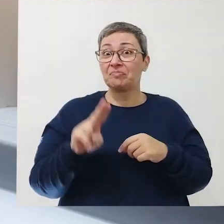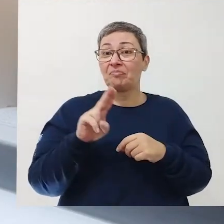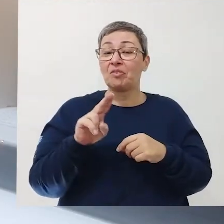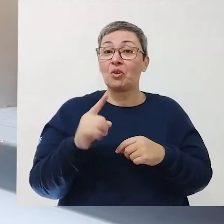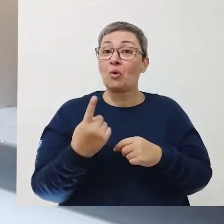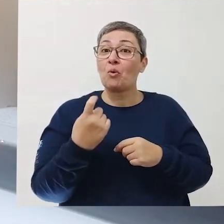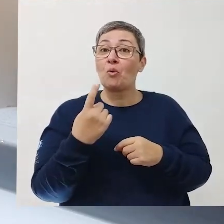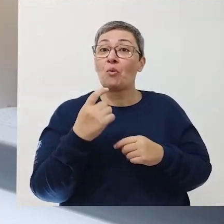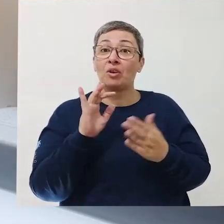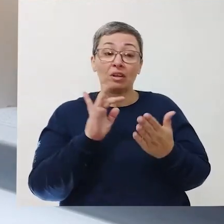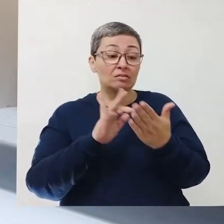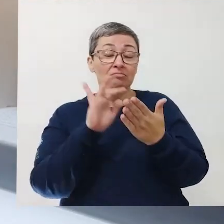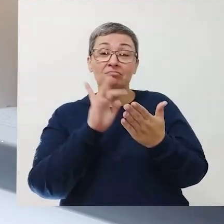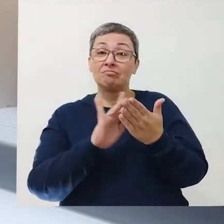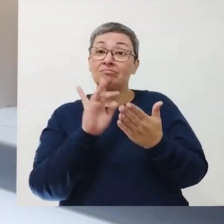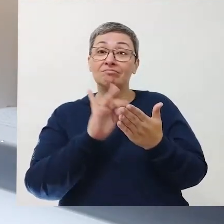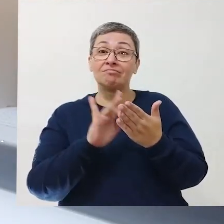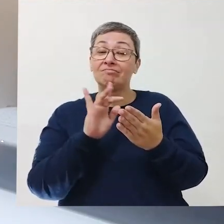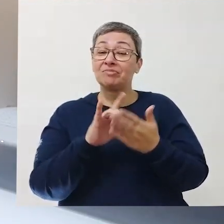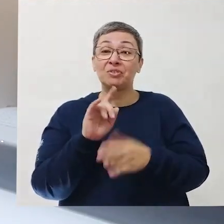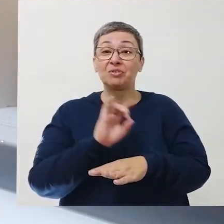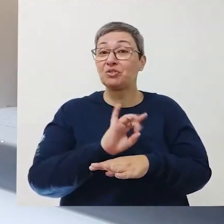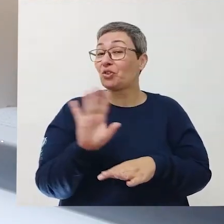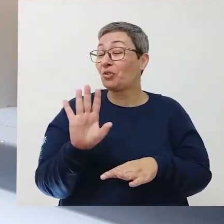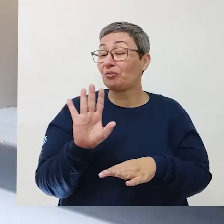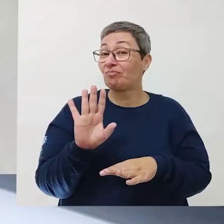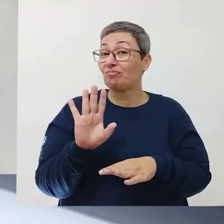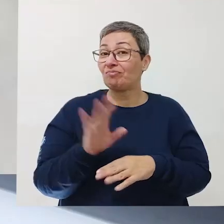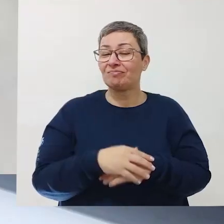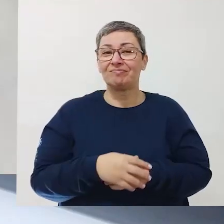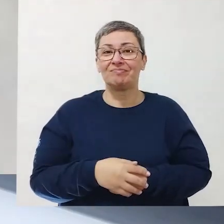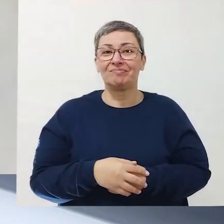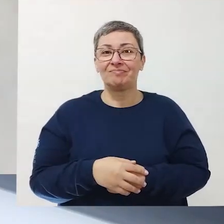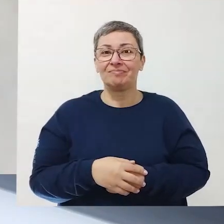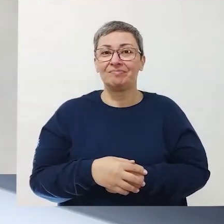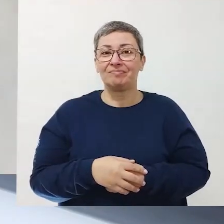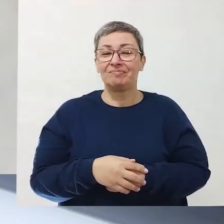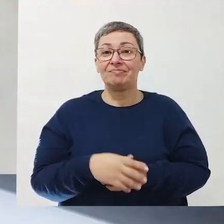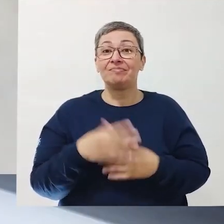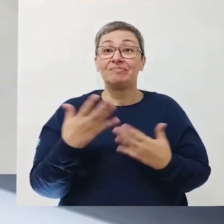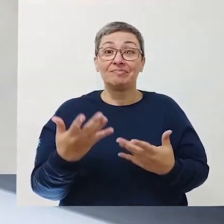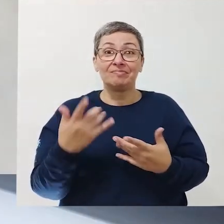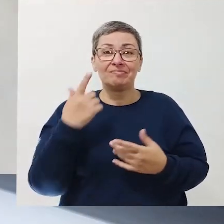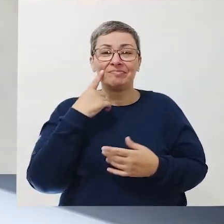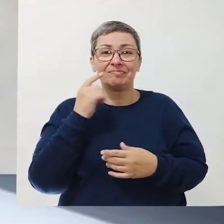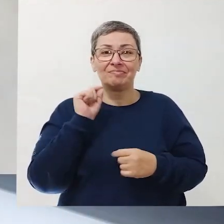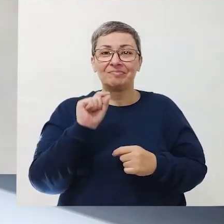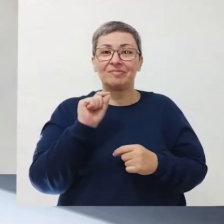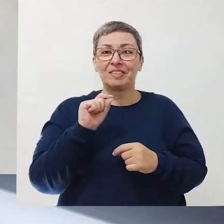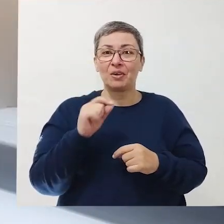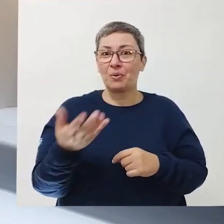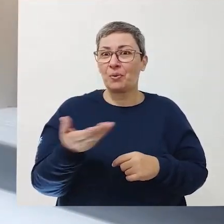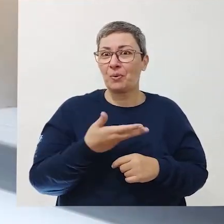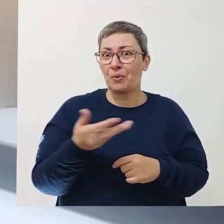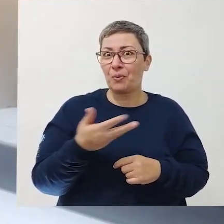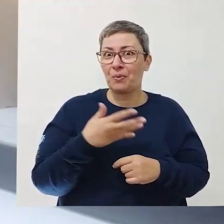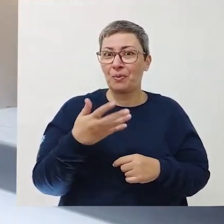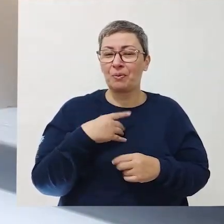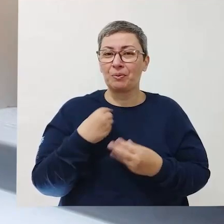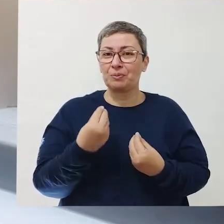cotidianas Graças ao surgimento da internet e das mídias sociais, né? Podemos fazer